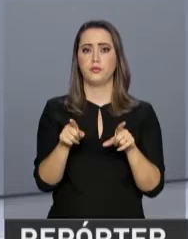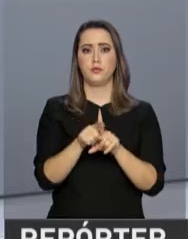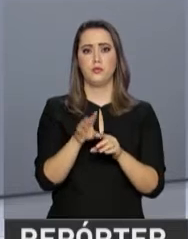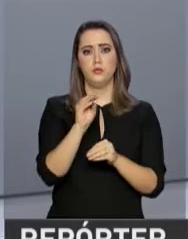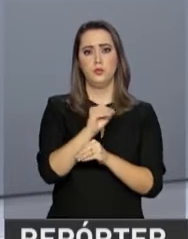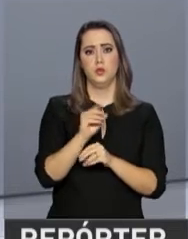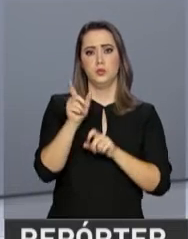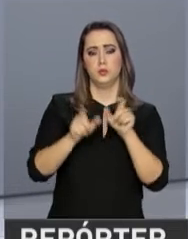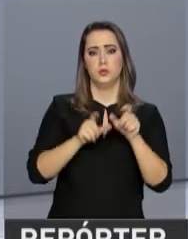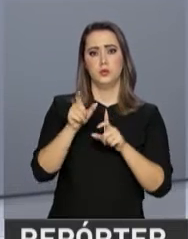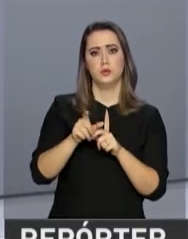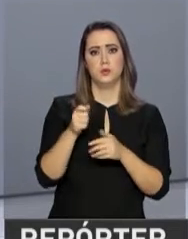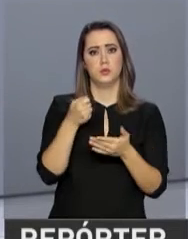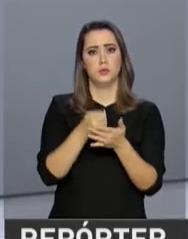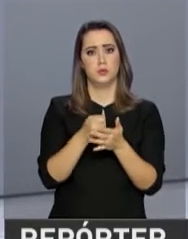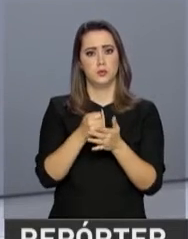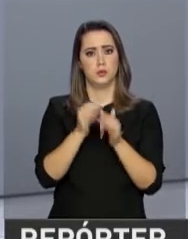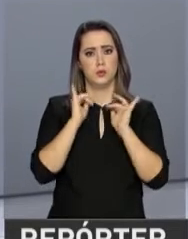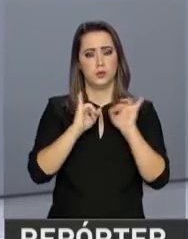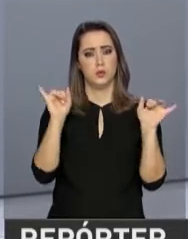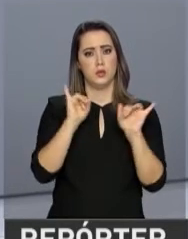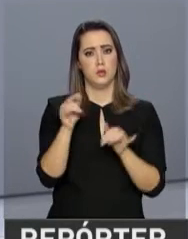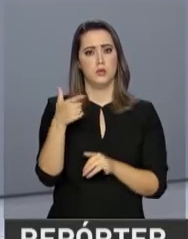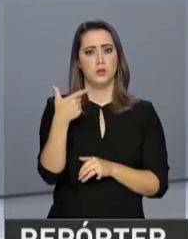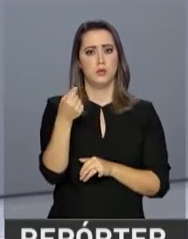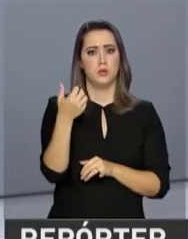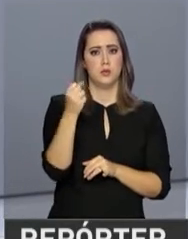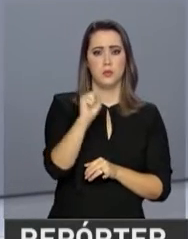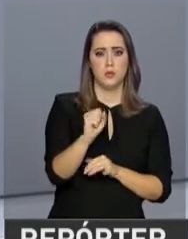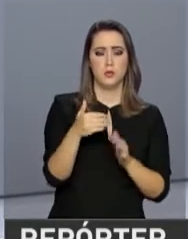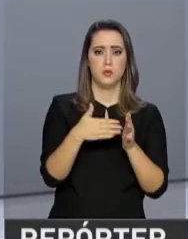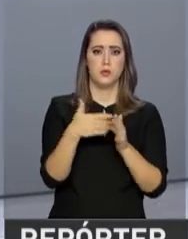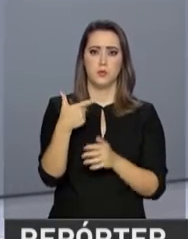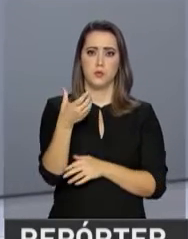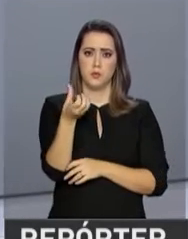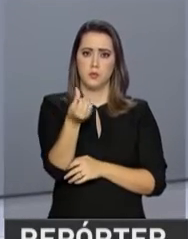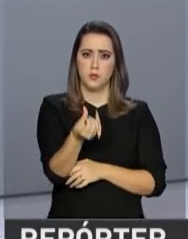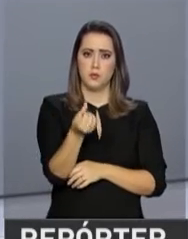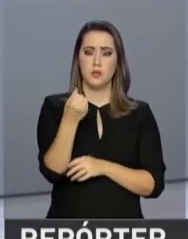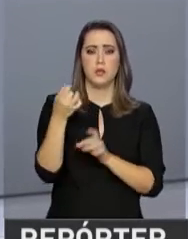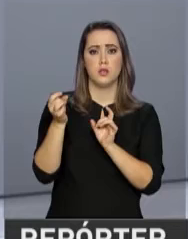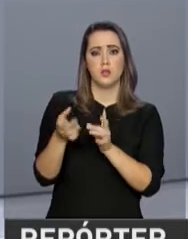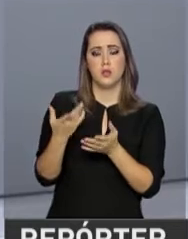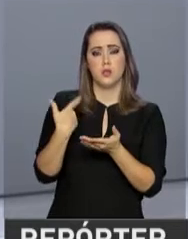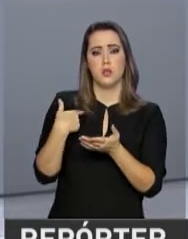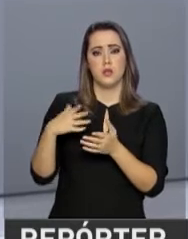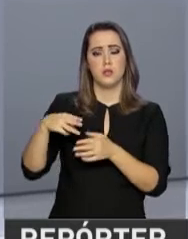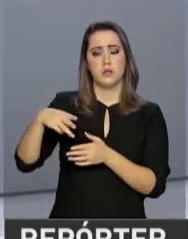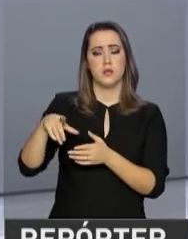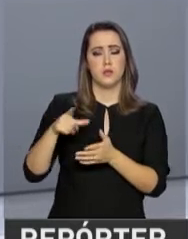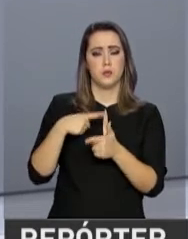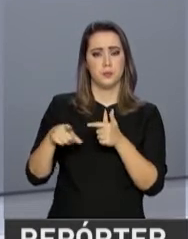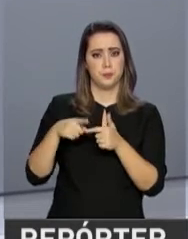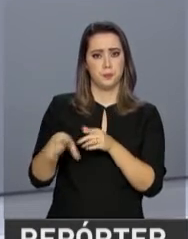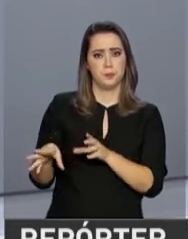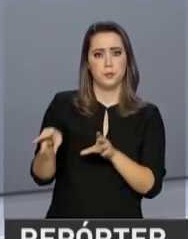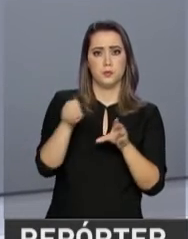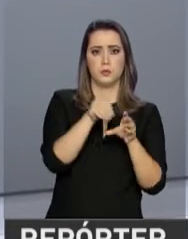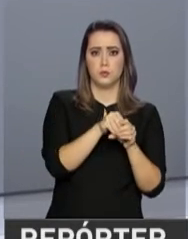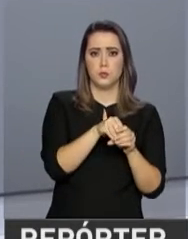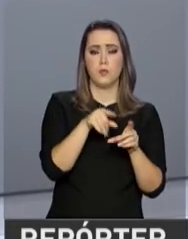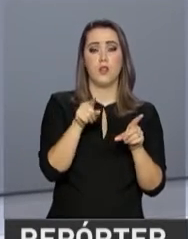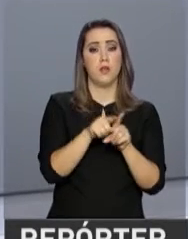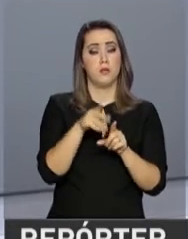lote contempla também contribuintes que fizeram a declaração entre 2008 e 2016 e deixaram a malha fina. Para saber se